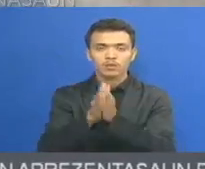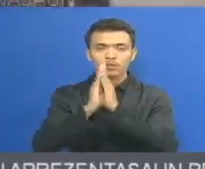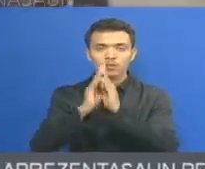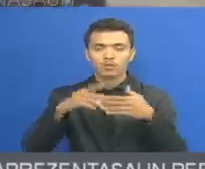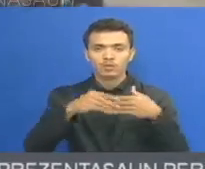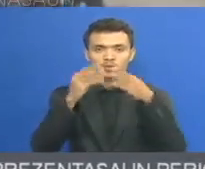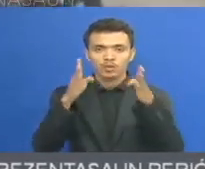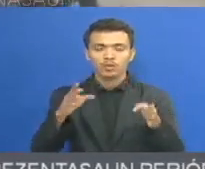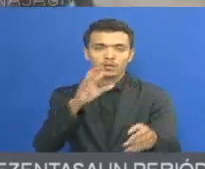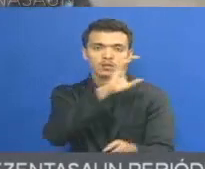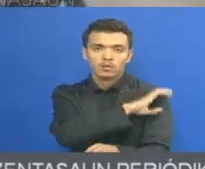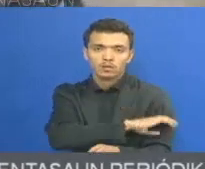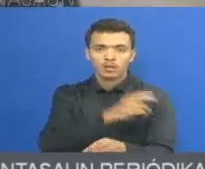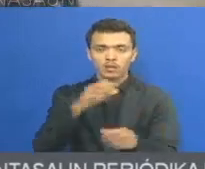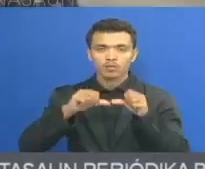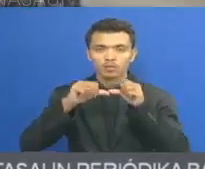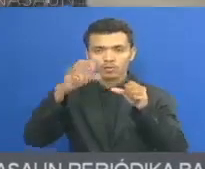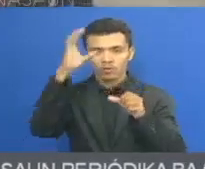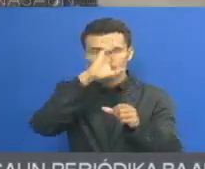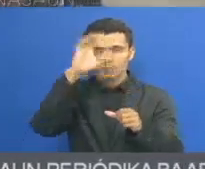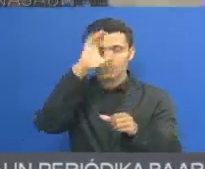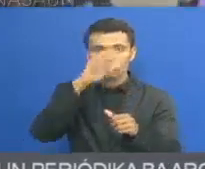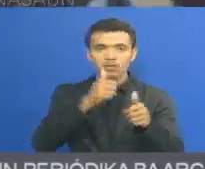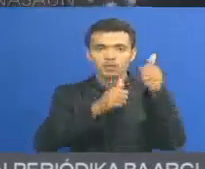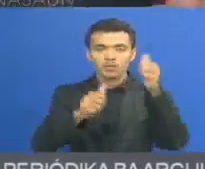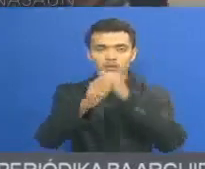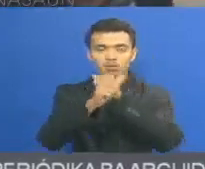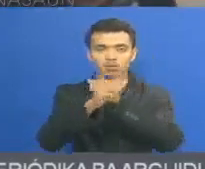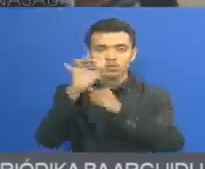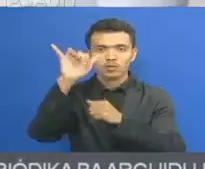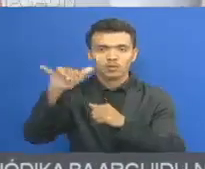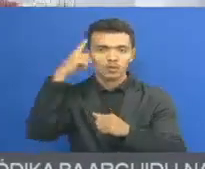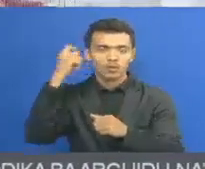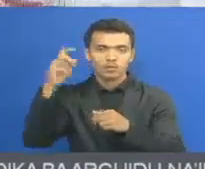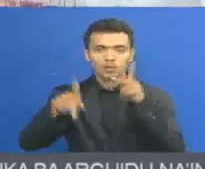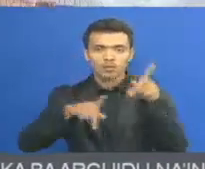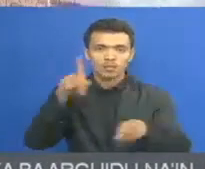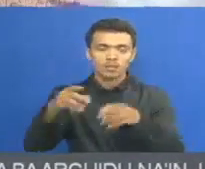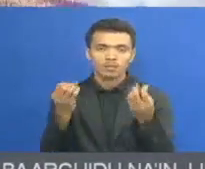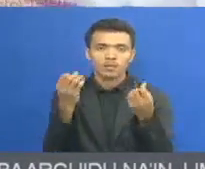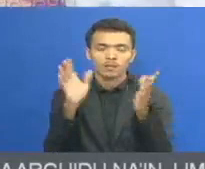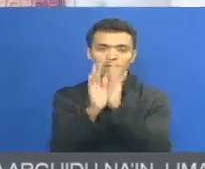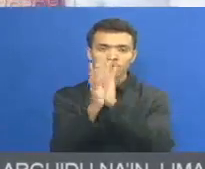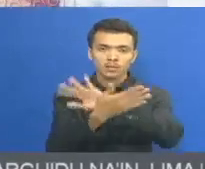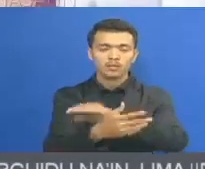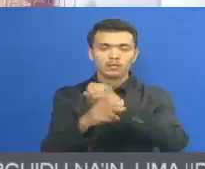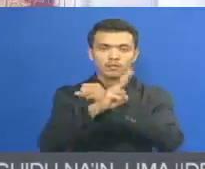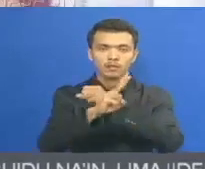autoridade de segurança, atu continua buca tuir na fatin autor Sira, tamba comunidade Sira barak bakasa vítima ba Oxassan